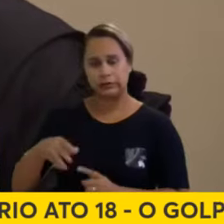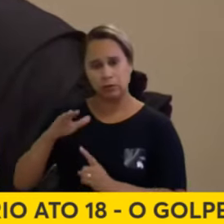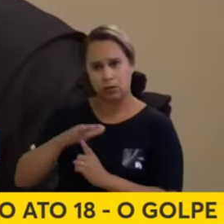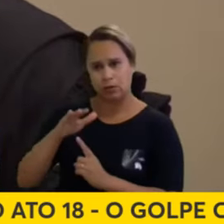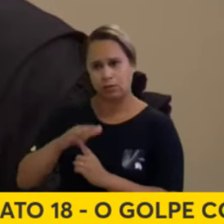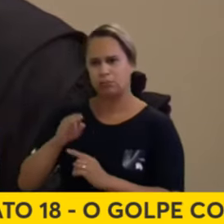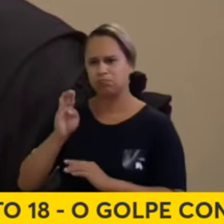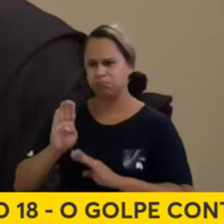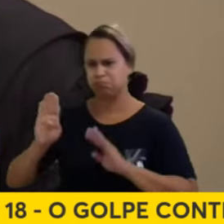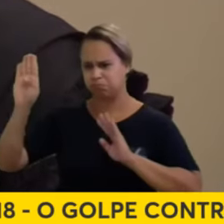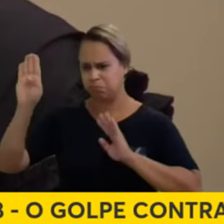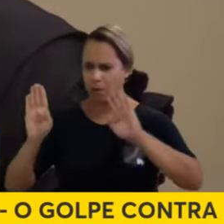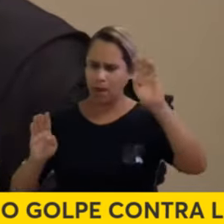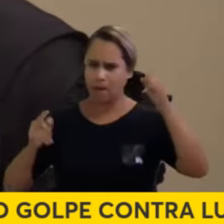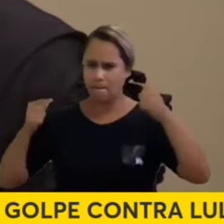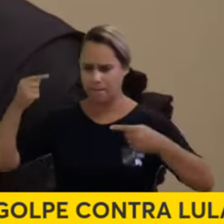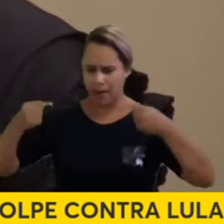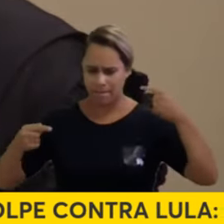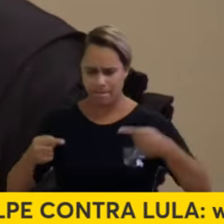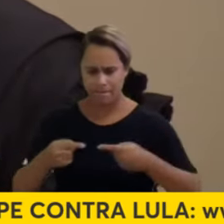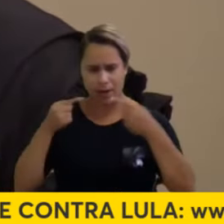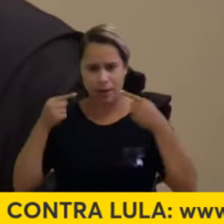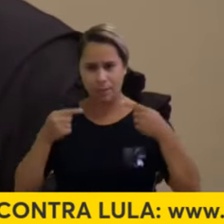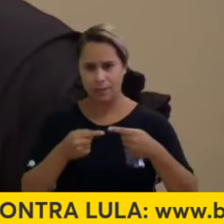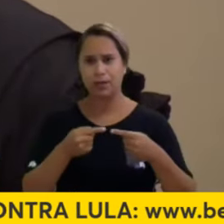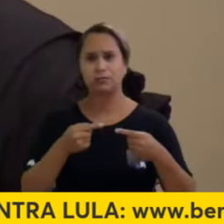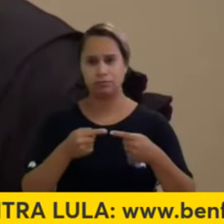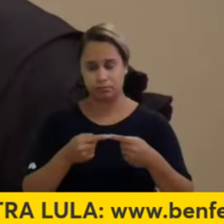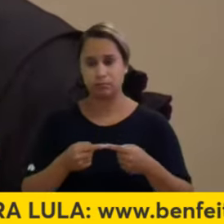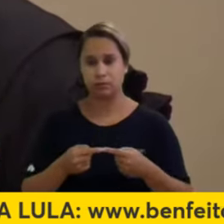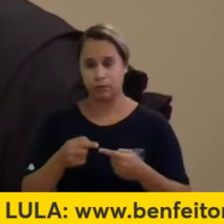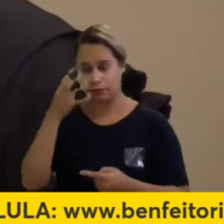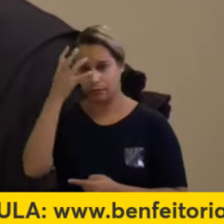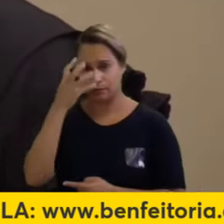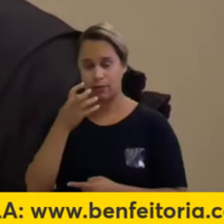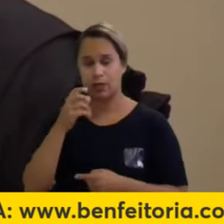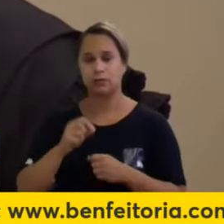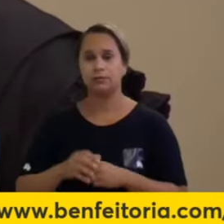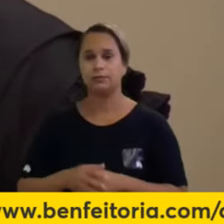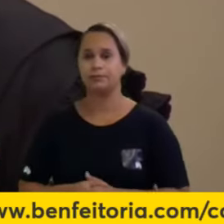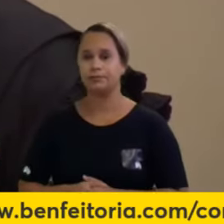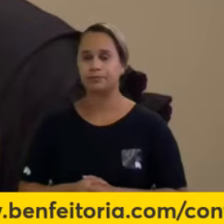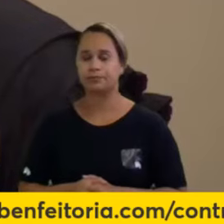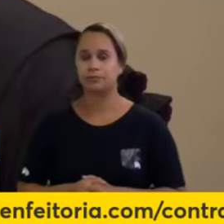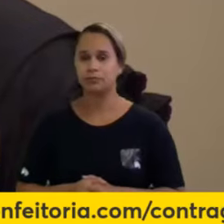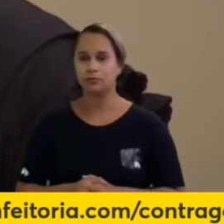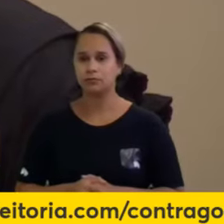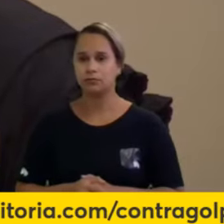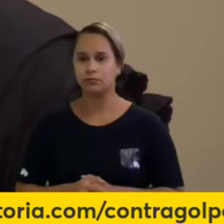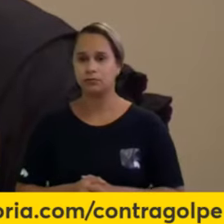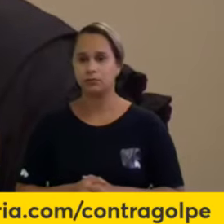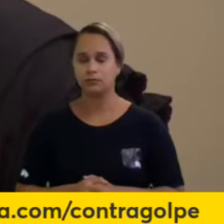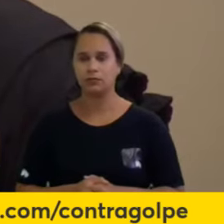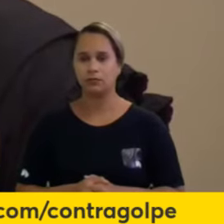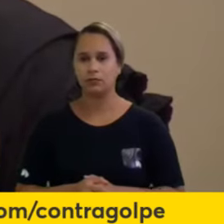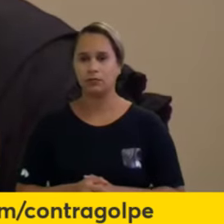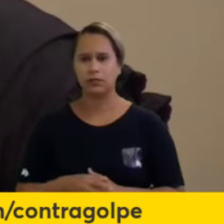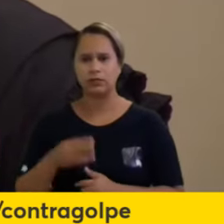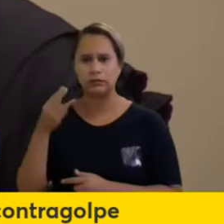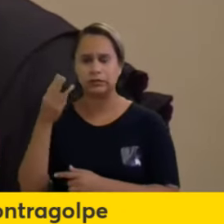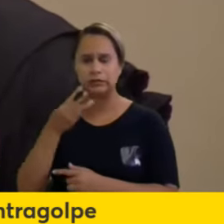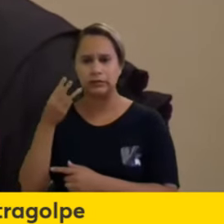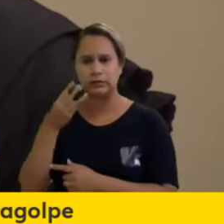colocados naquela disputa enquanto o investigado Sérgio moro fez foi eleito com 1. 93.000 votos correspondente a 33% do